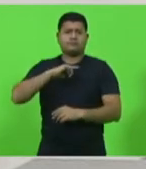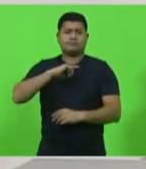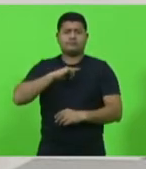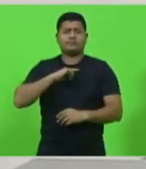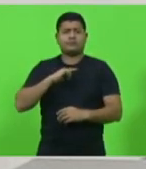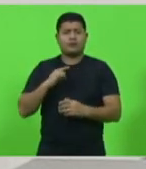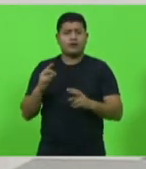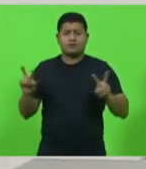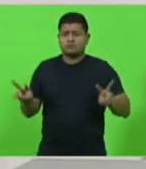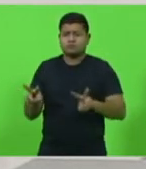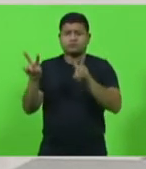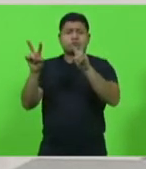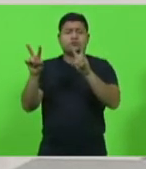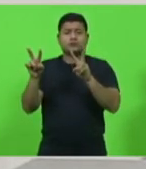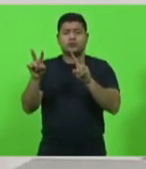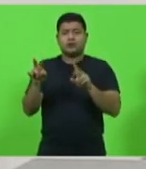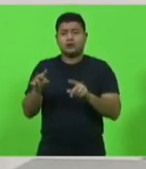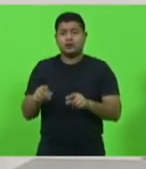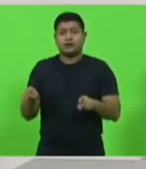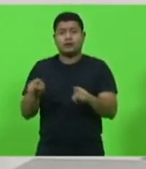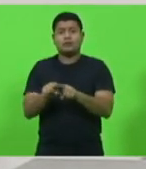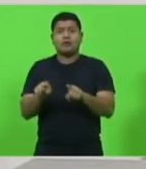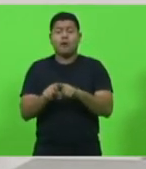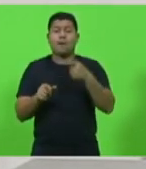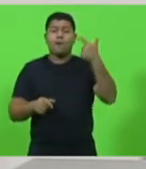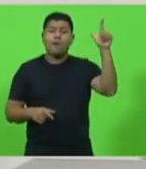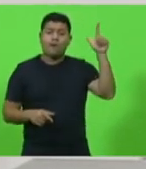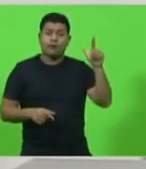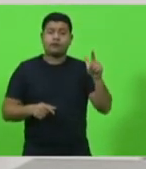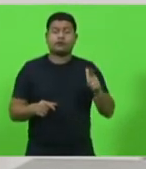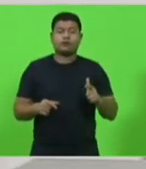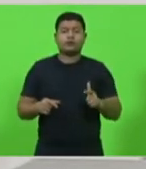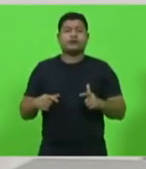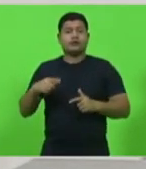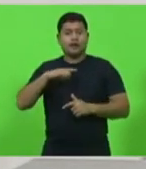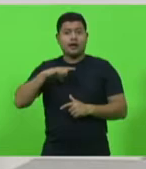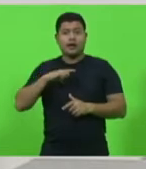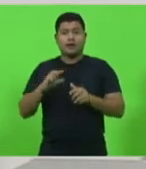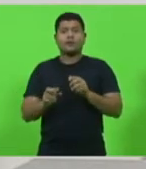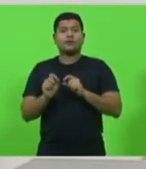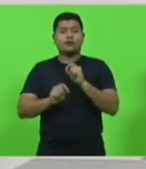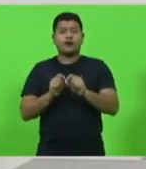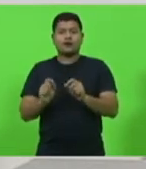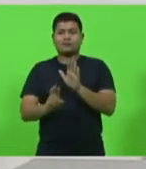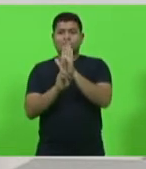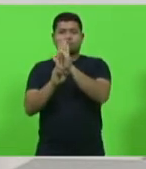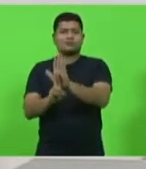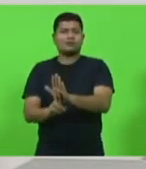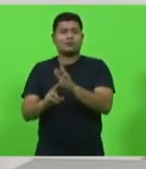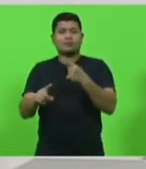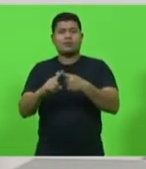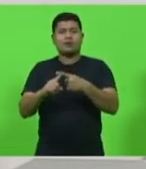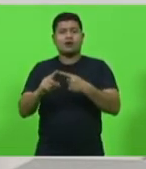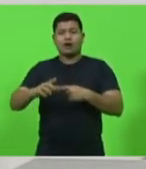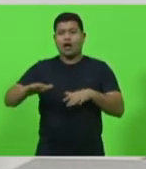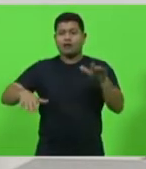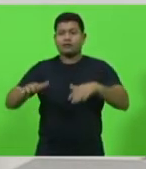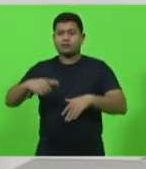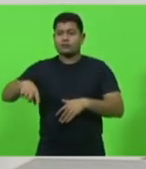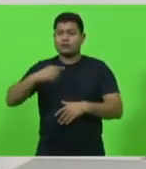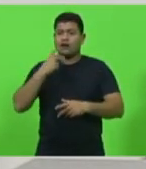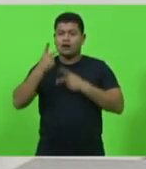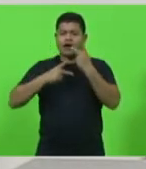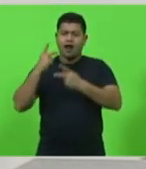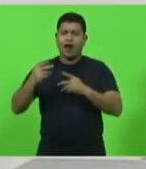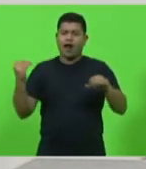valor, né? E também outra coisa, também representadas. Porque quando falamos em igualdade, não estamos falando